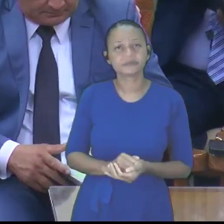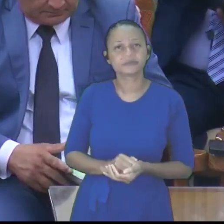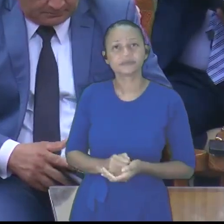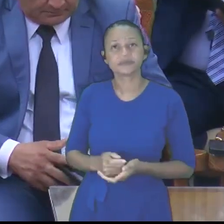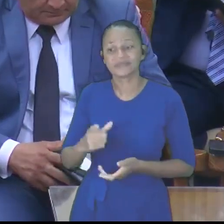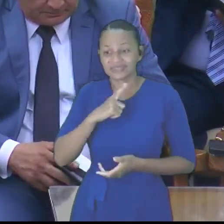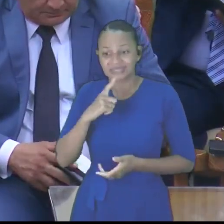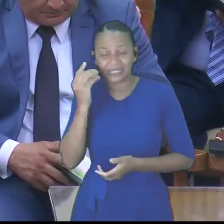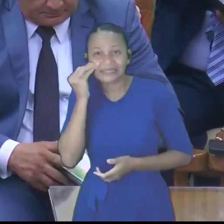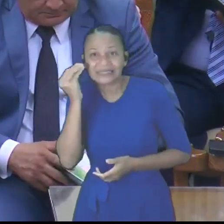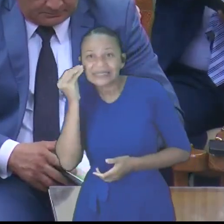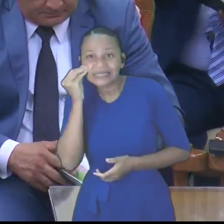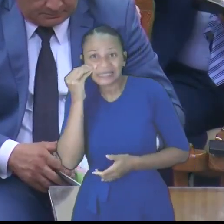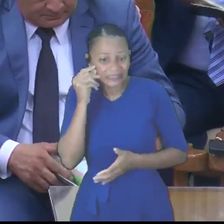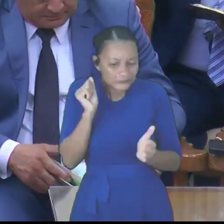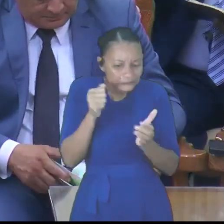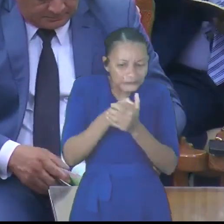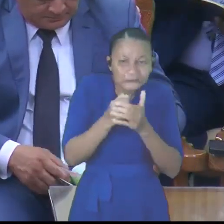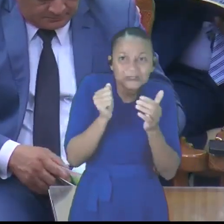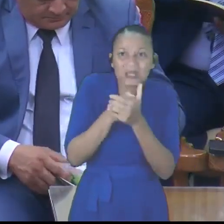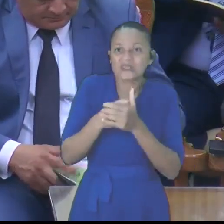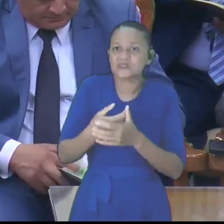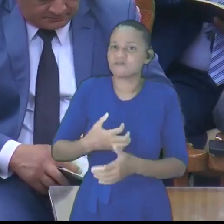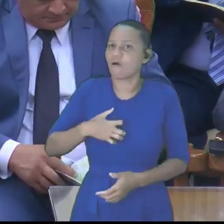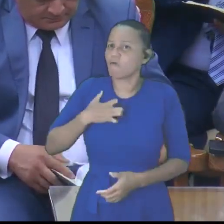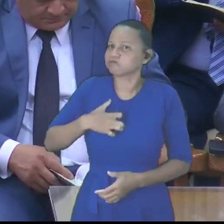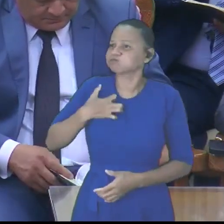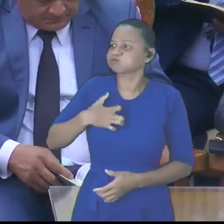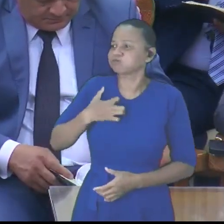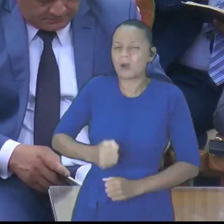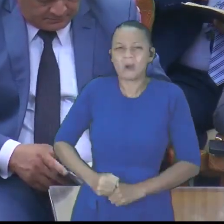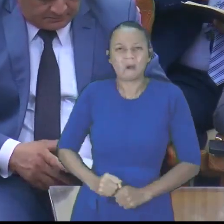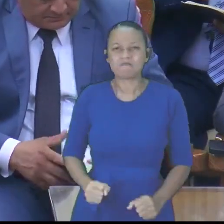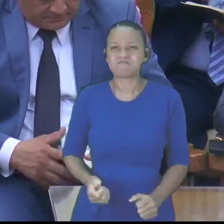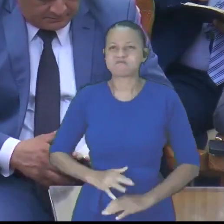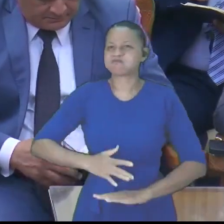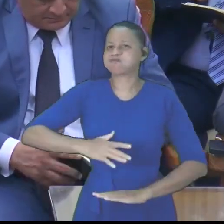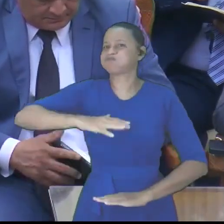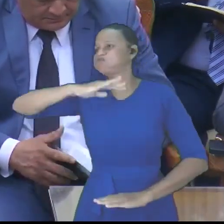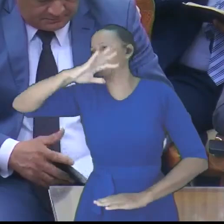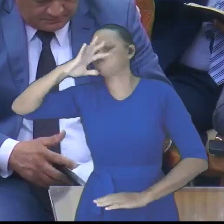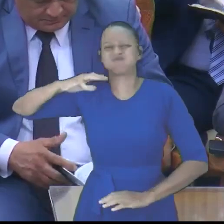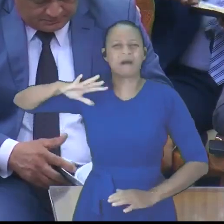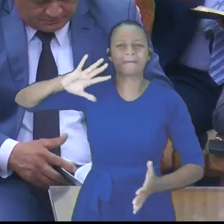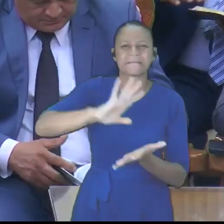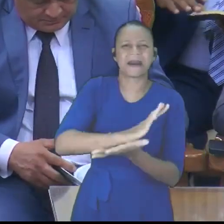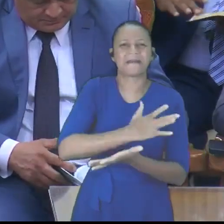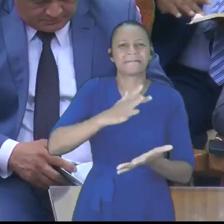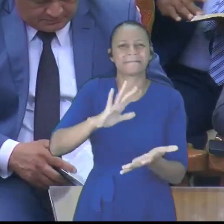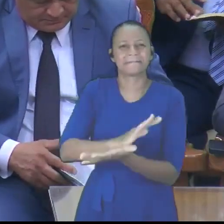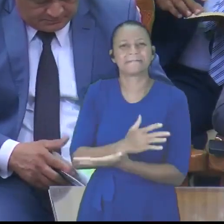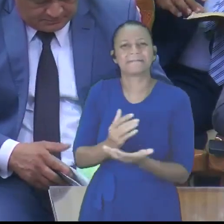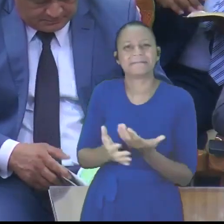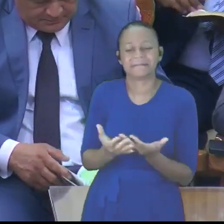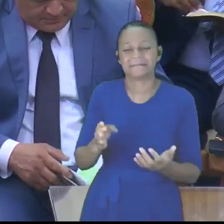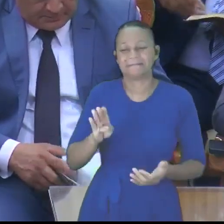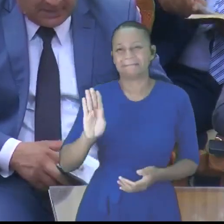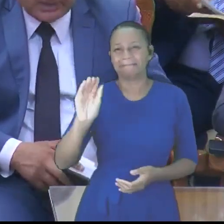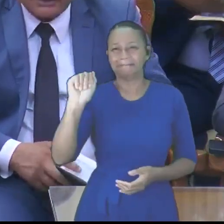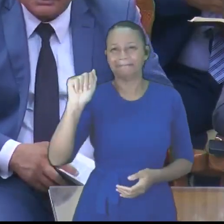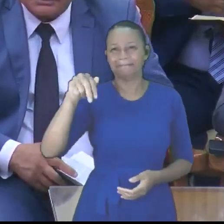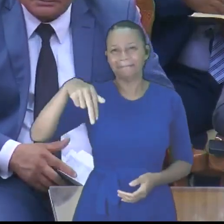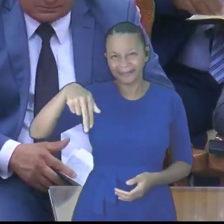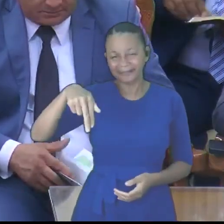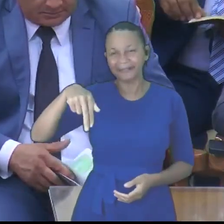tentar se esconder da ira, eles vão tentar se esconder da catástrofe. Eles estão fazendo diz que tem bunkers,